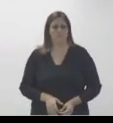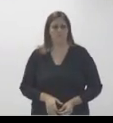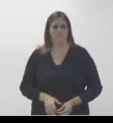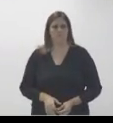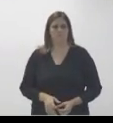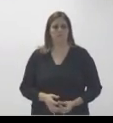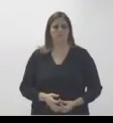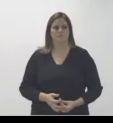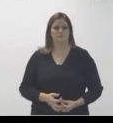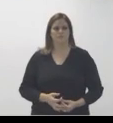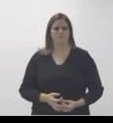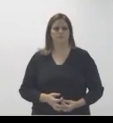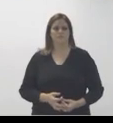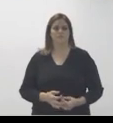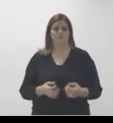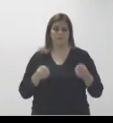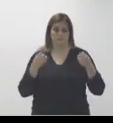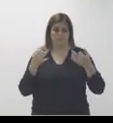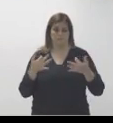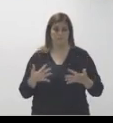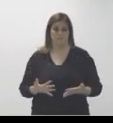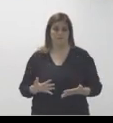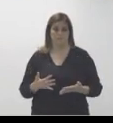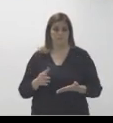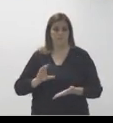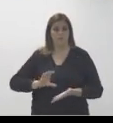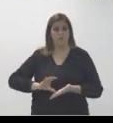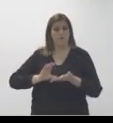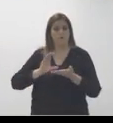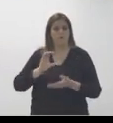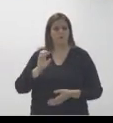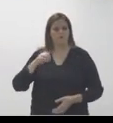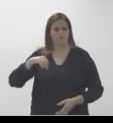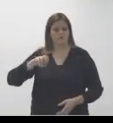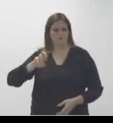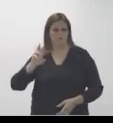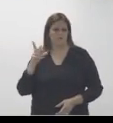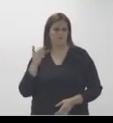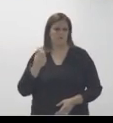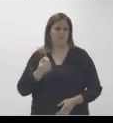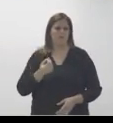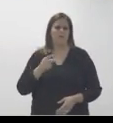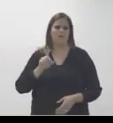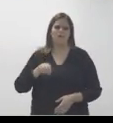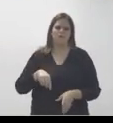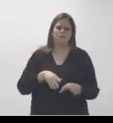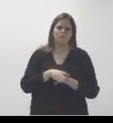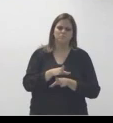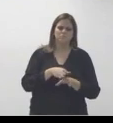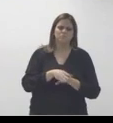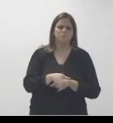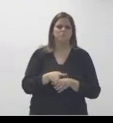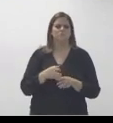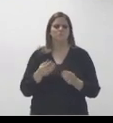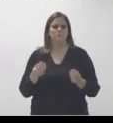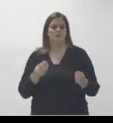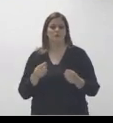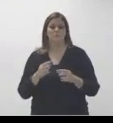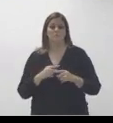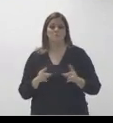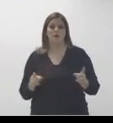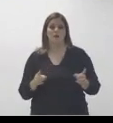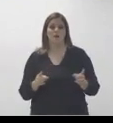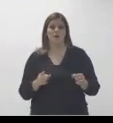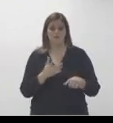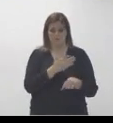orientar e e fiscalizar e orientar a prática da profissão na perspectiva da formação do profissional do